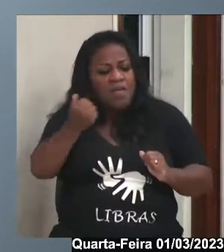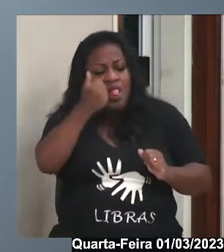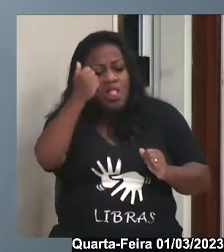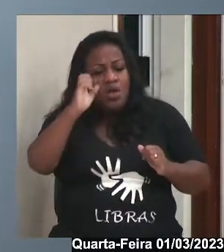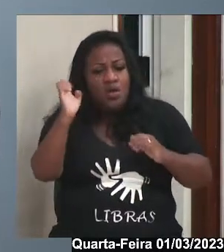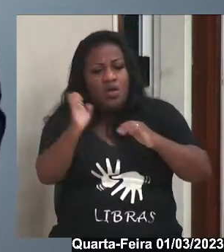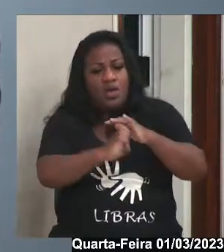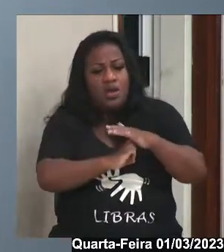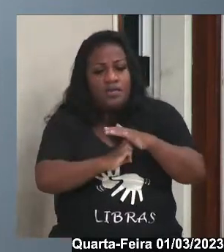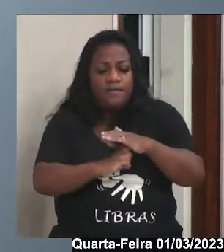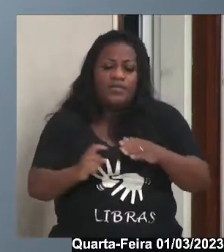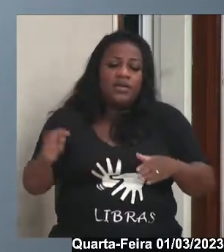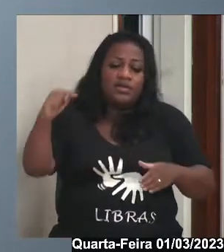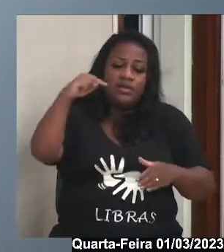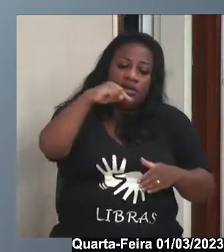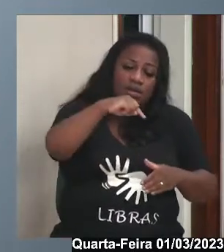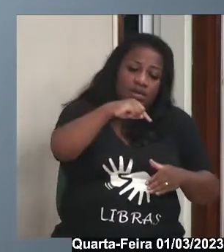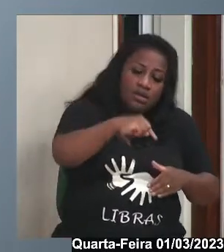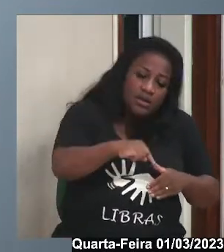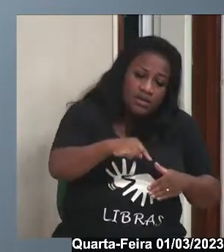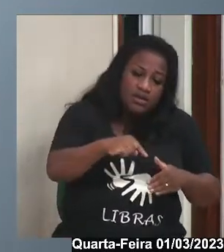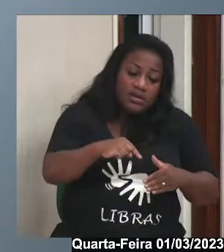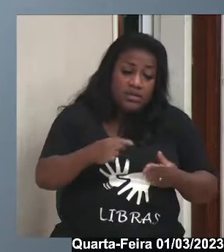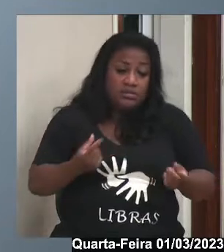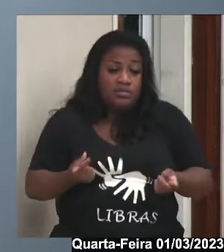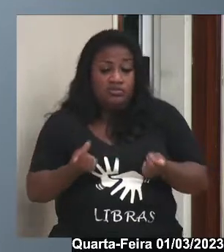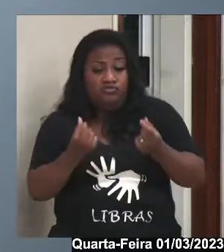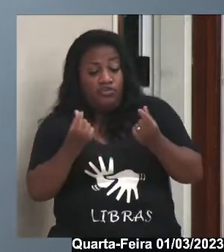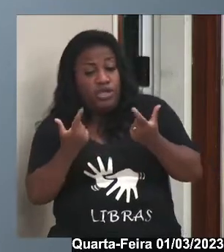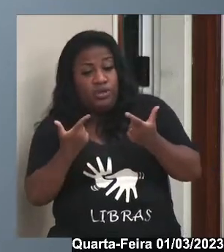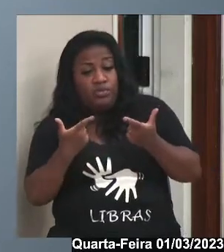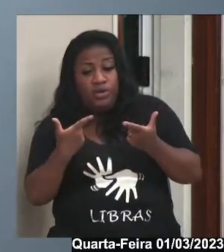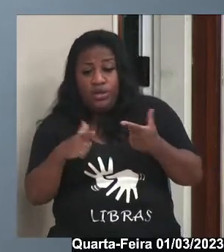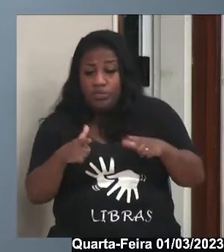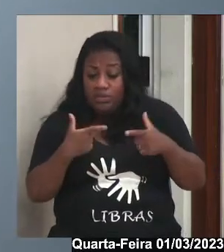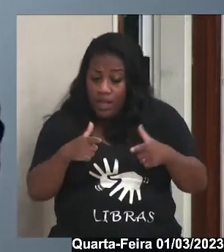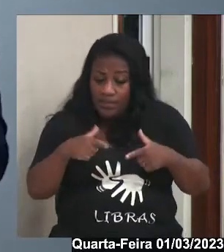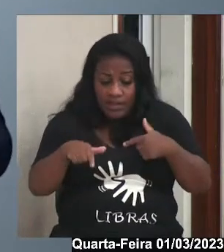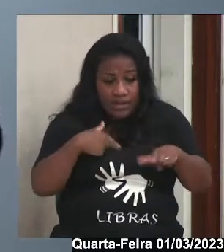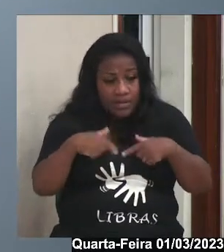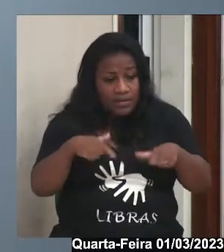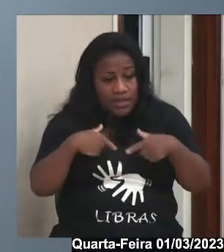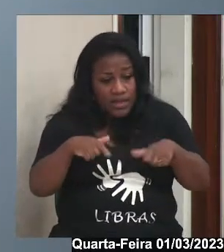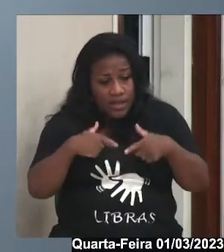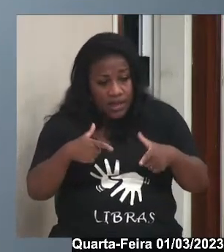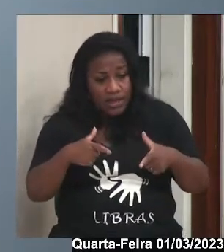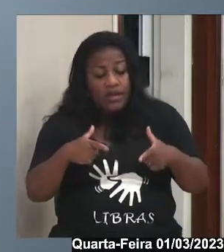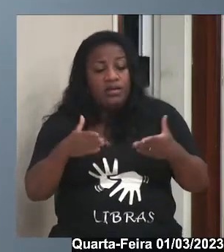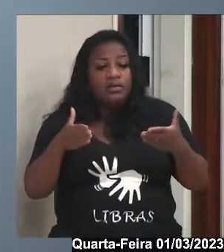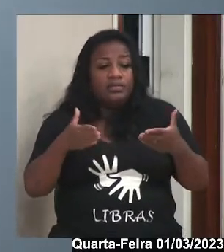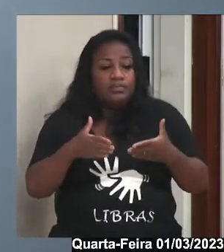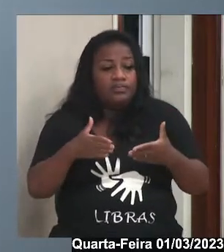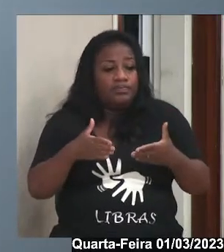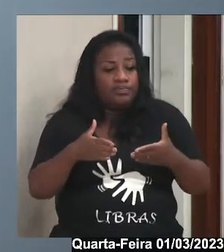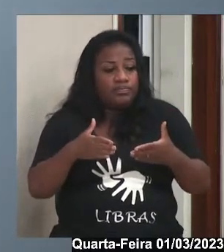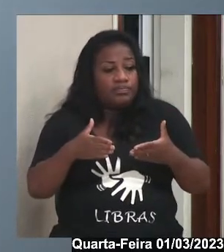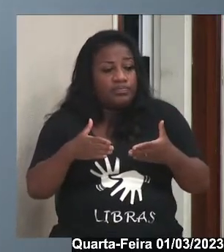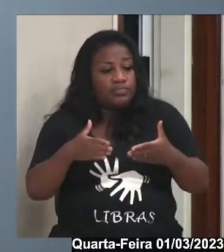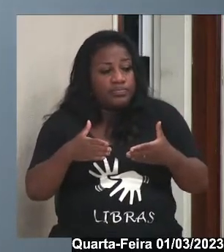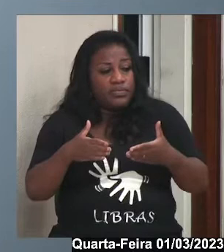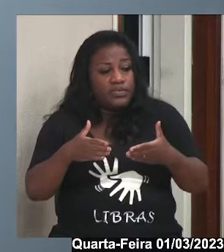empresa do Brasil cuidar da nossa saúde, que sem dinheiro não dá para trabalhar. Alguns dos senhores aqui trabalham sem receber o